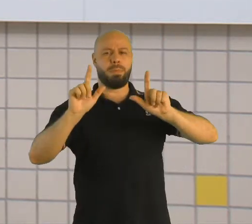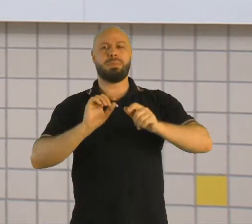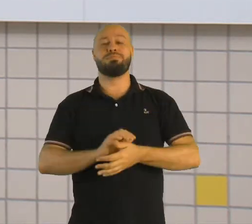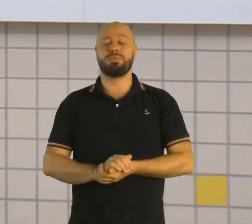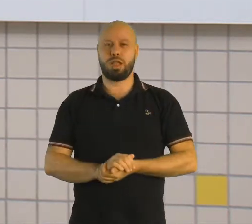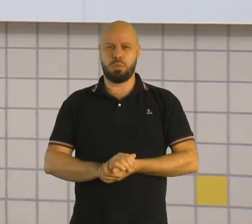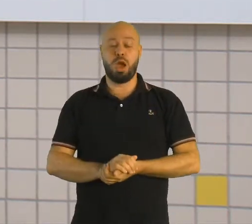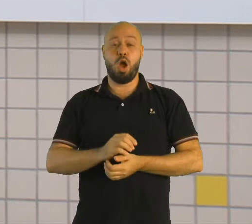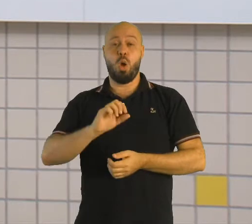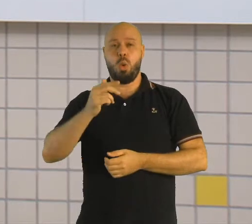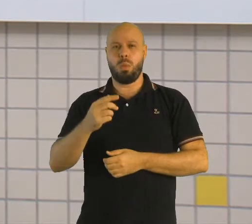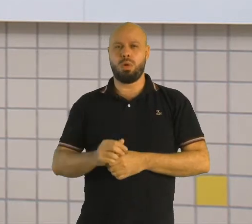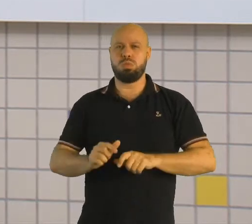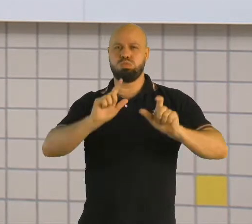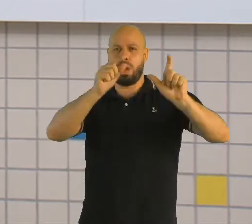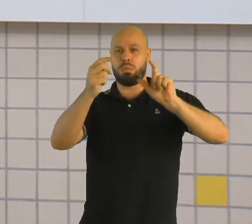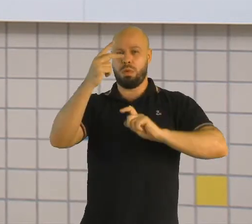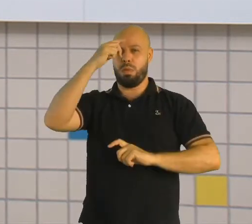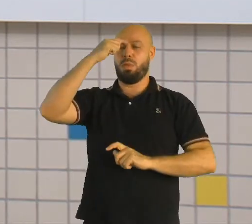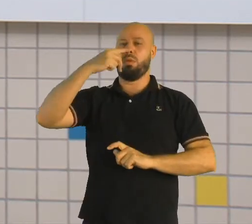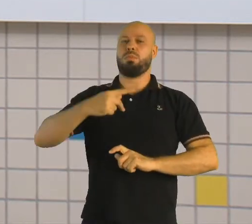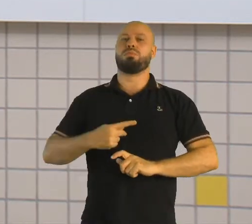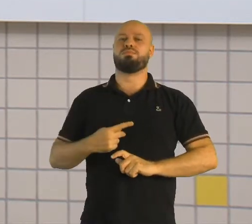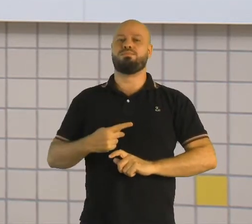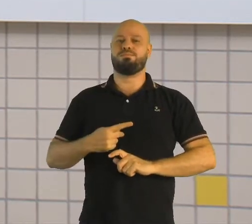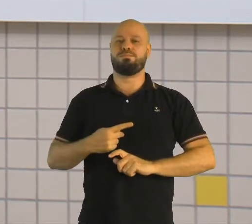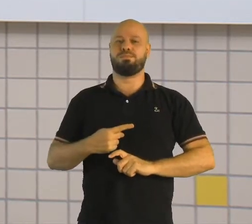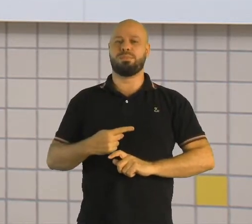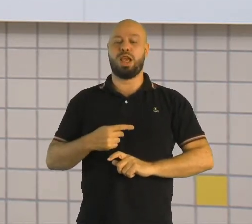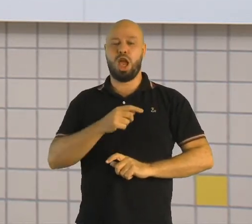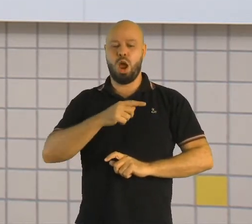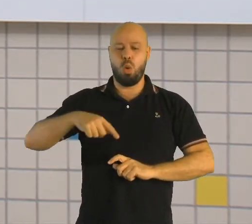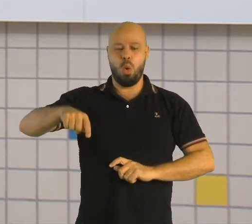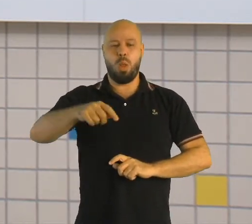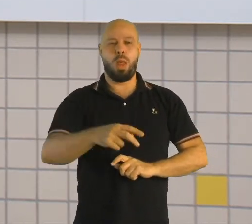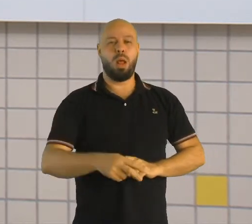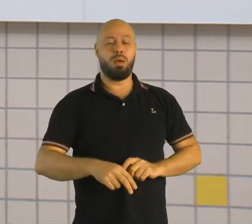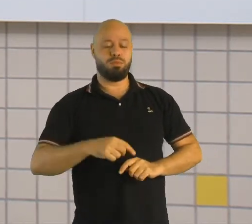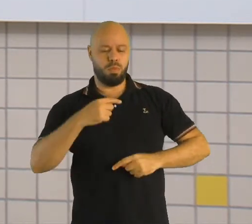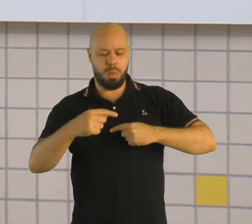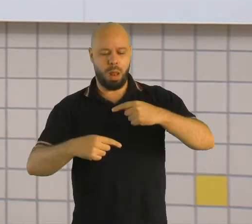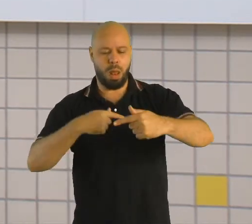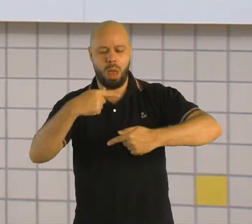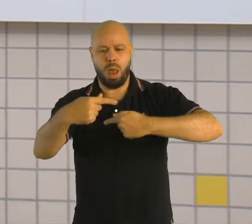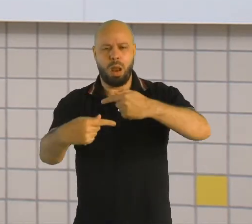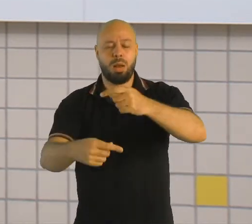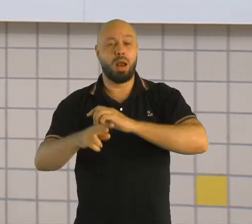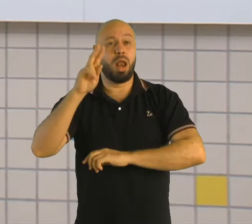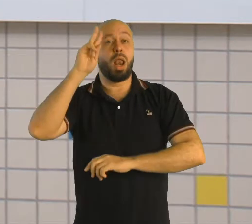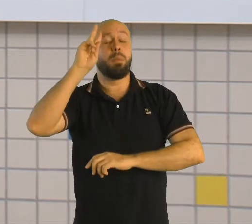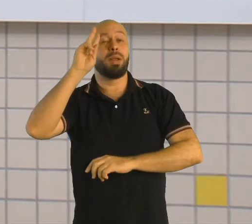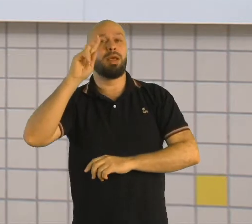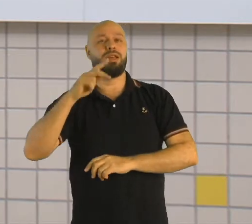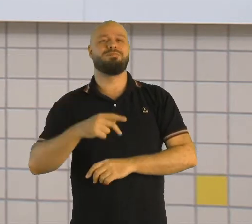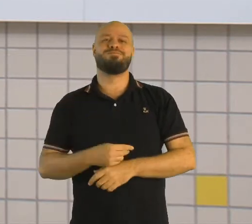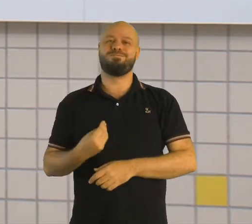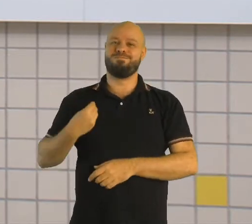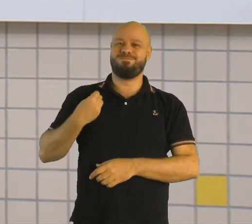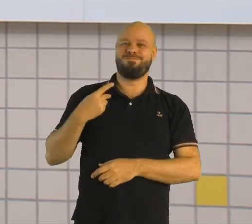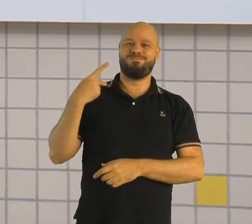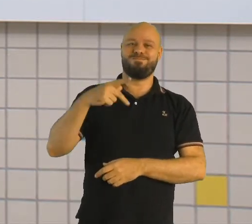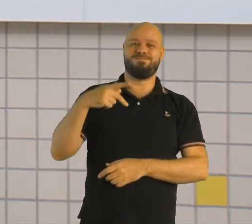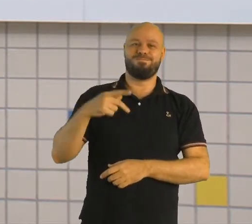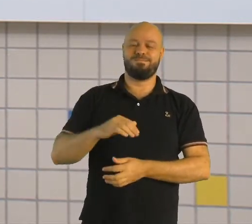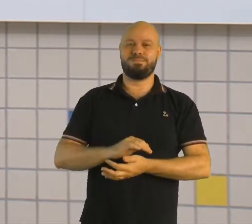figura dela, porque assim ela seria lembrada, né, nas futuras gerações. Então, os mecenas eram